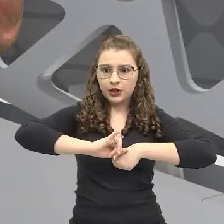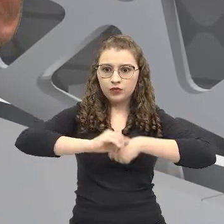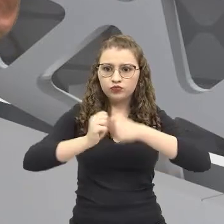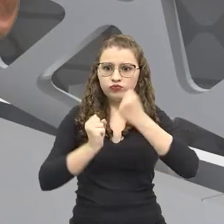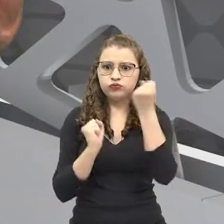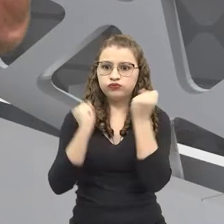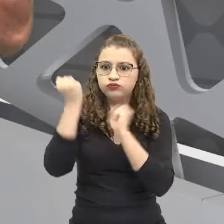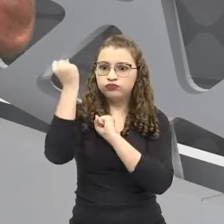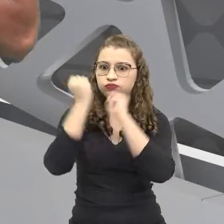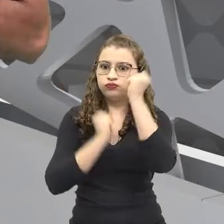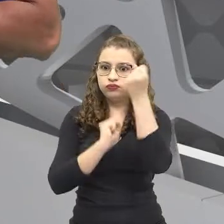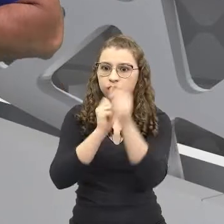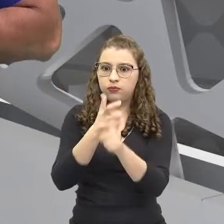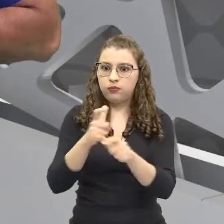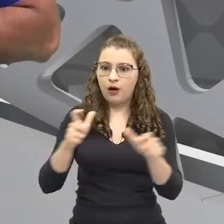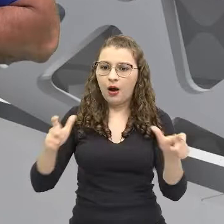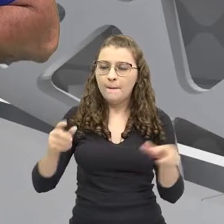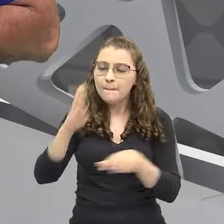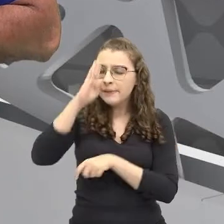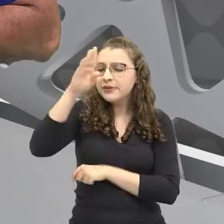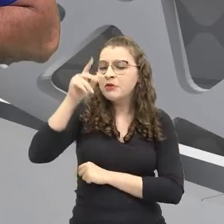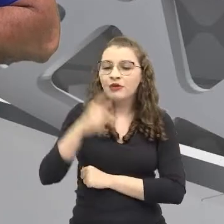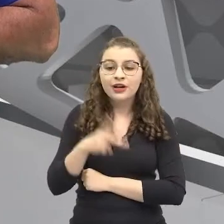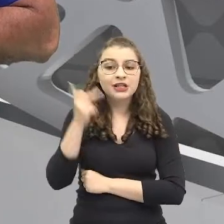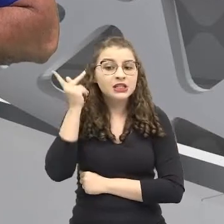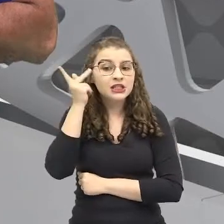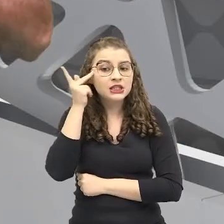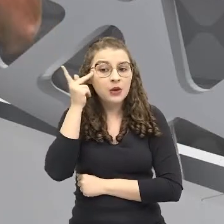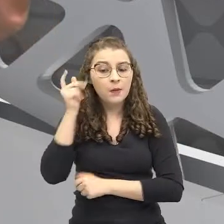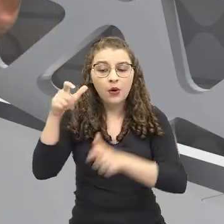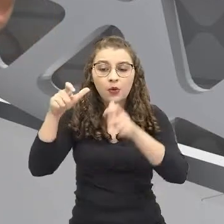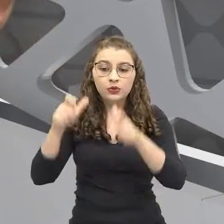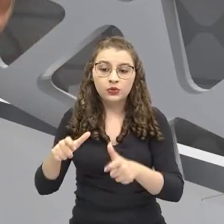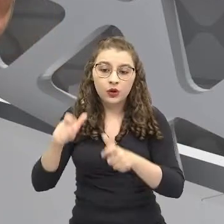São Paulo, onde teve ali a Semana da Arte Moderna de